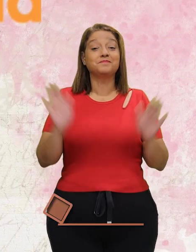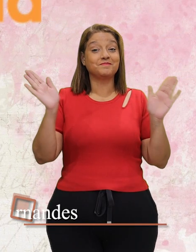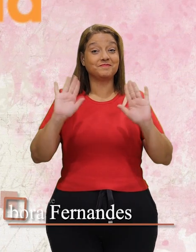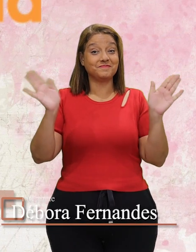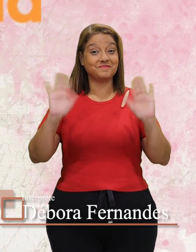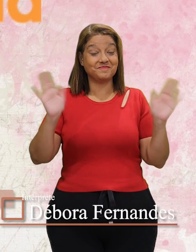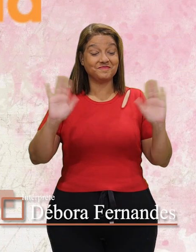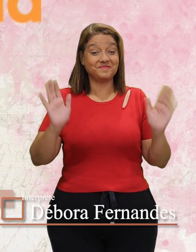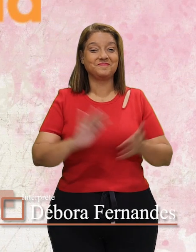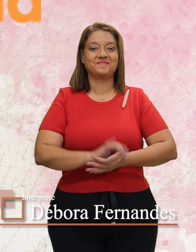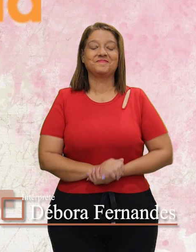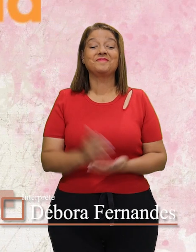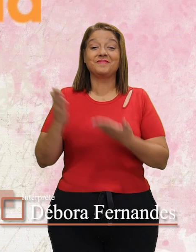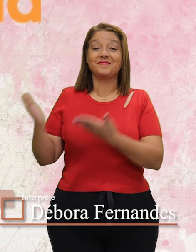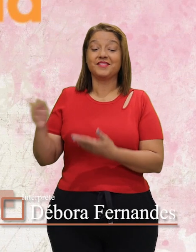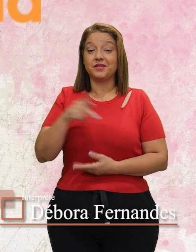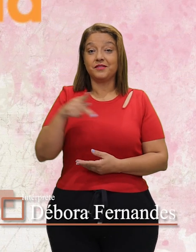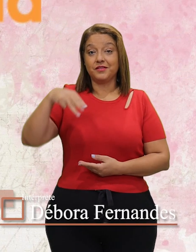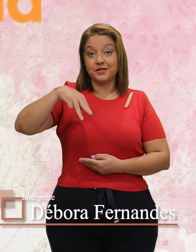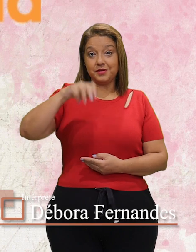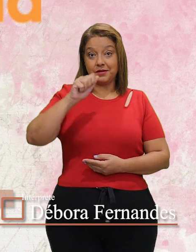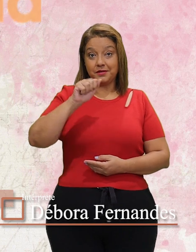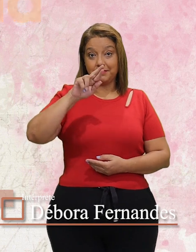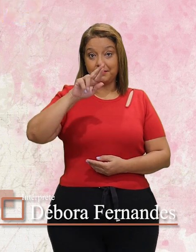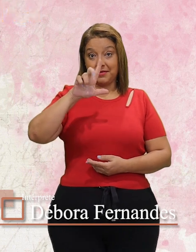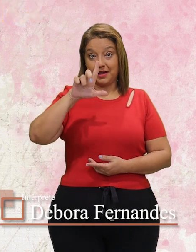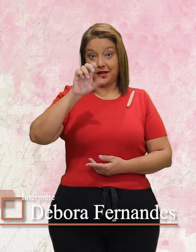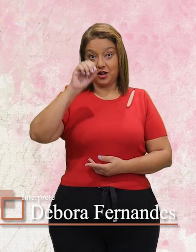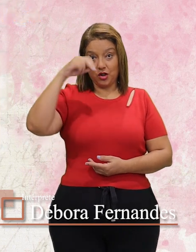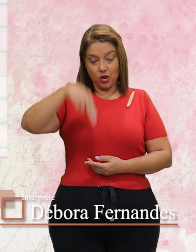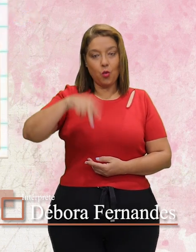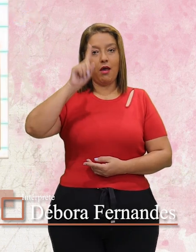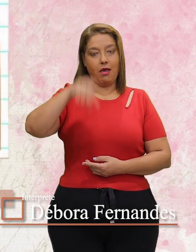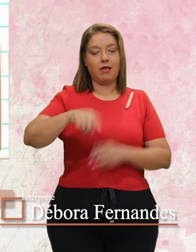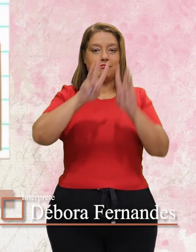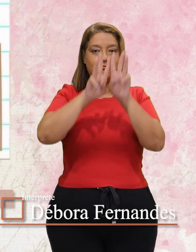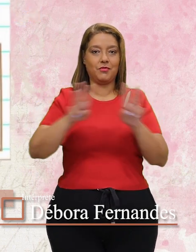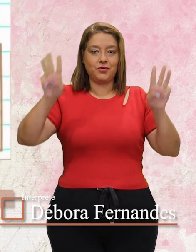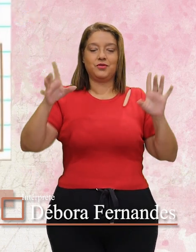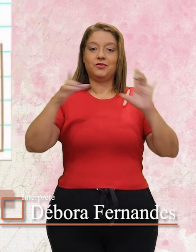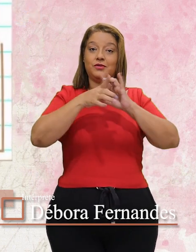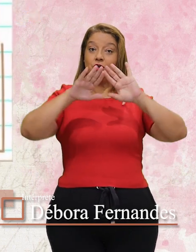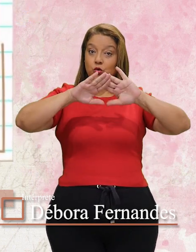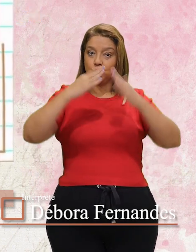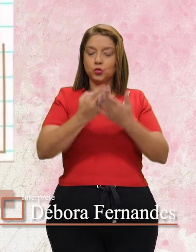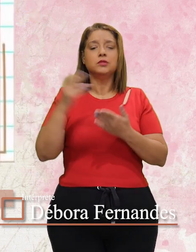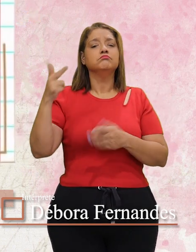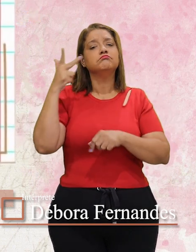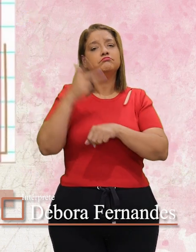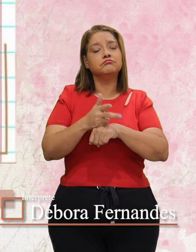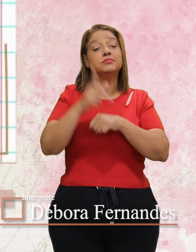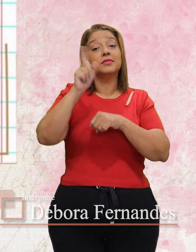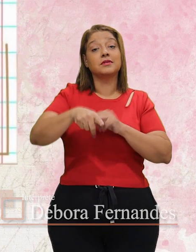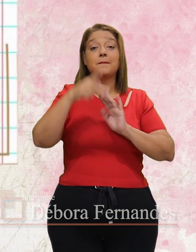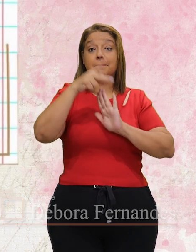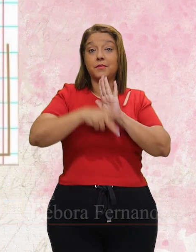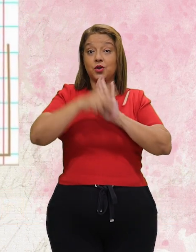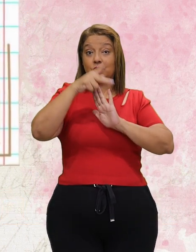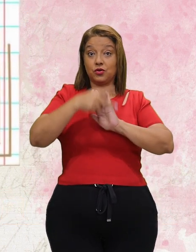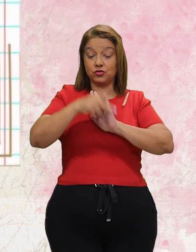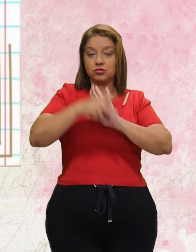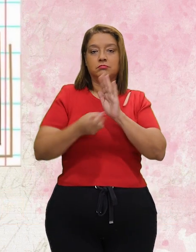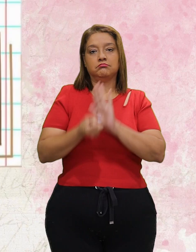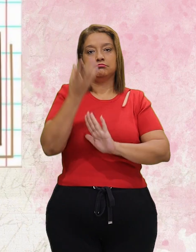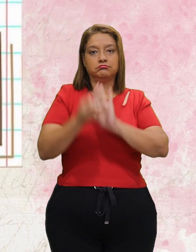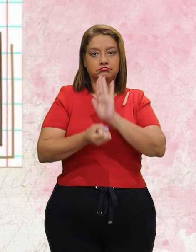Olá, pessoal. Eu sou o professor Marlon, do portal Conexão Escola, e este vídeo faz parte do projeto Produção de Texto em